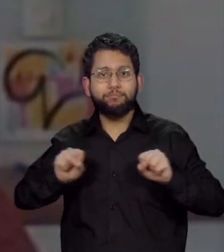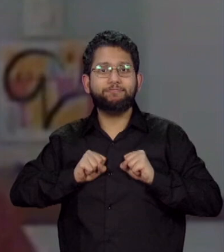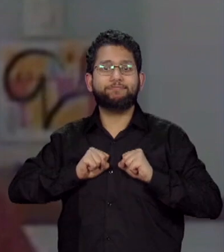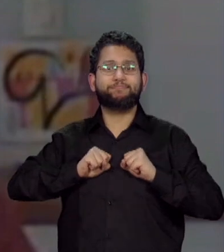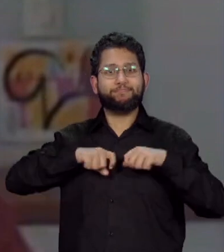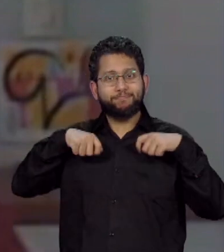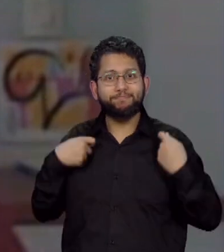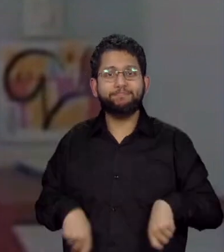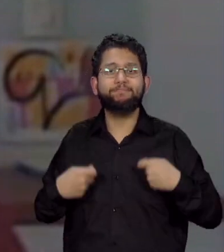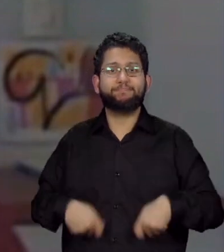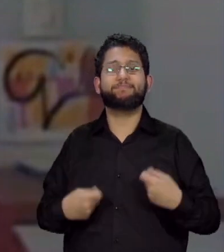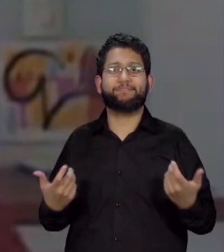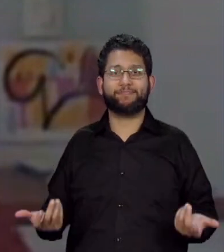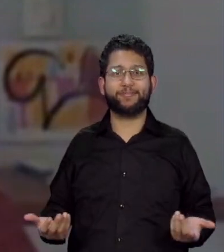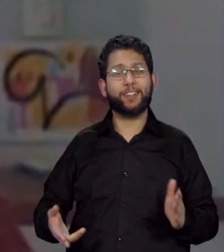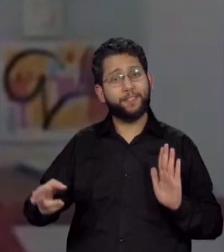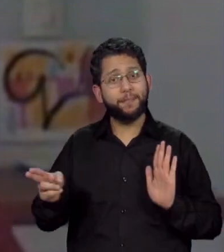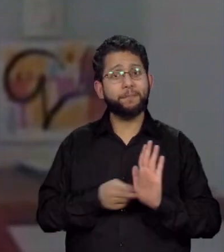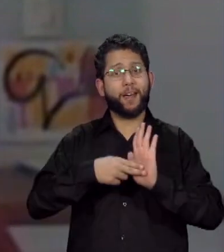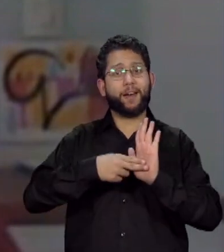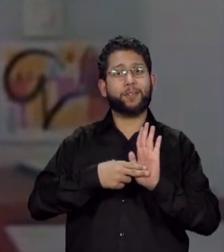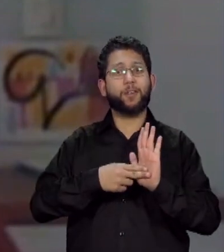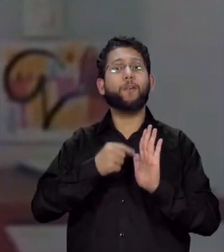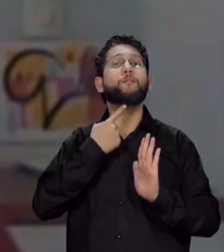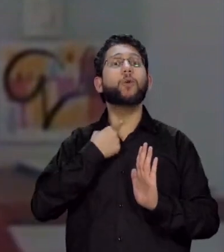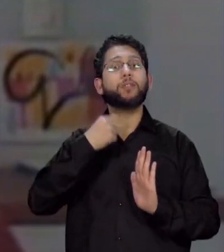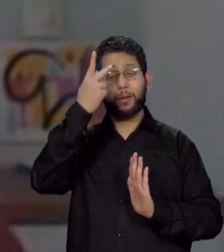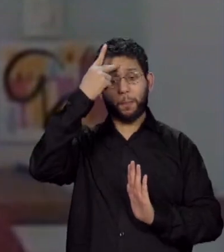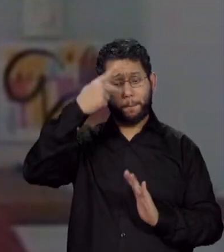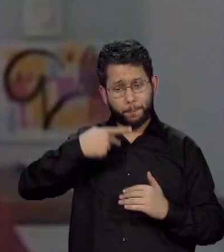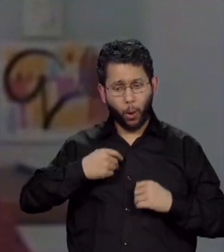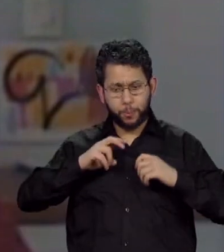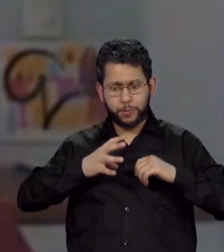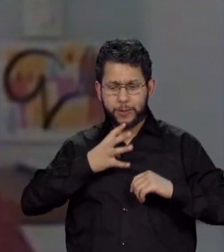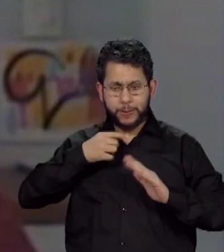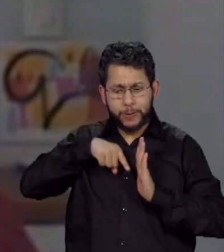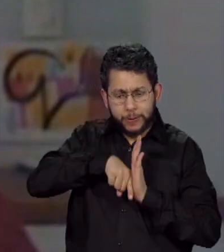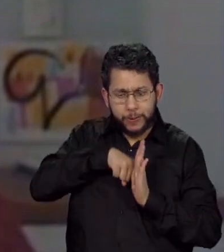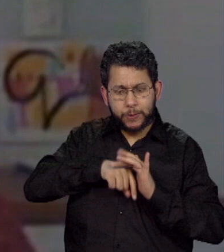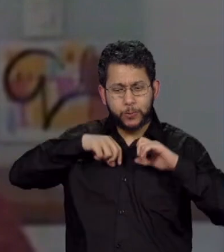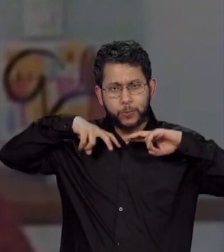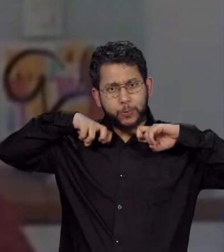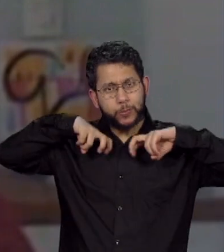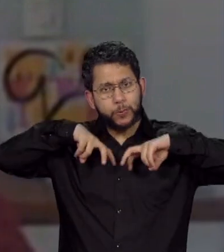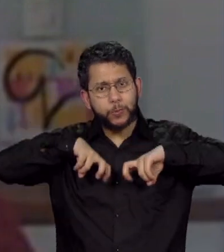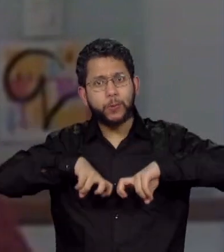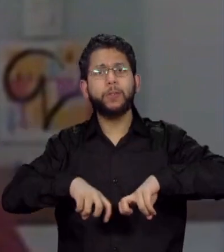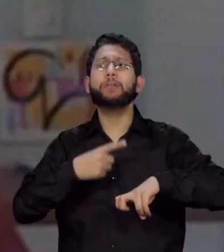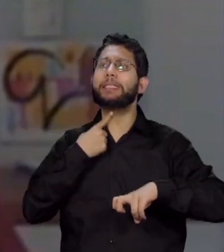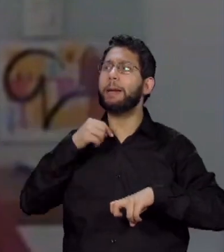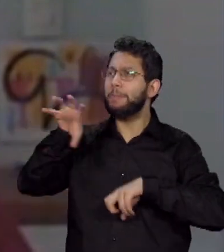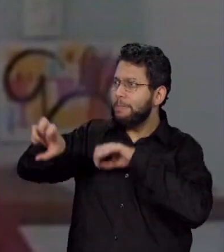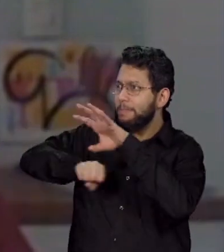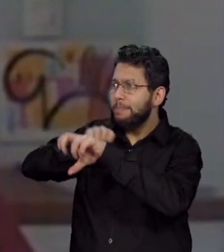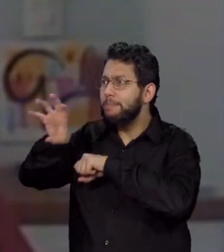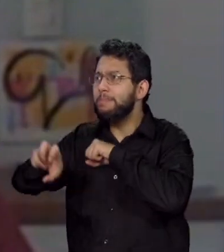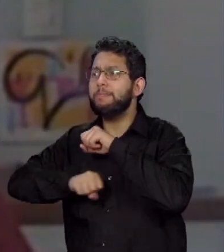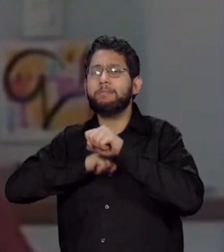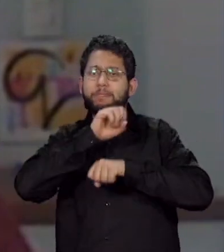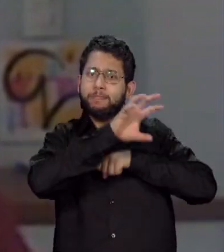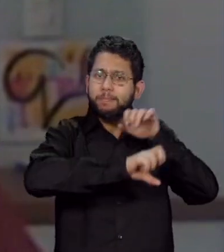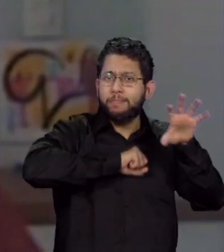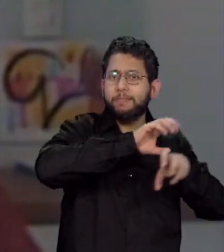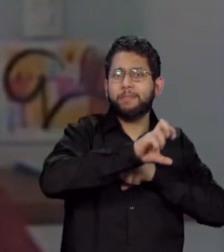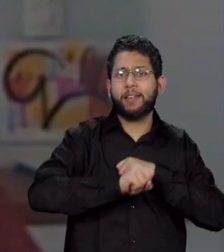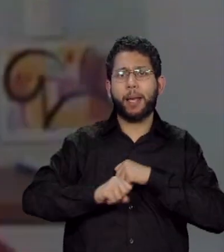de fato, né, seja empreendedor de você mesmo e que parta a buscar experiências